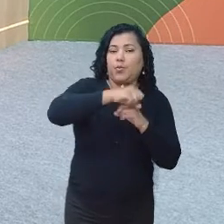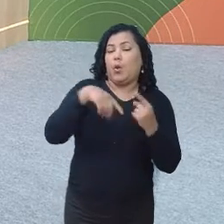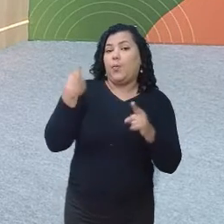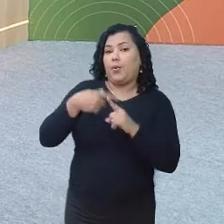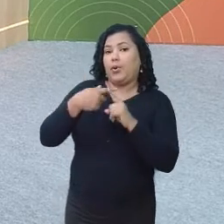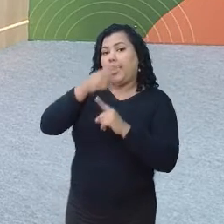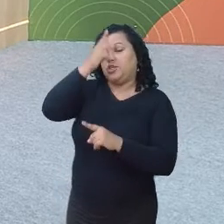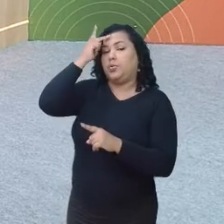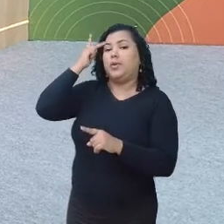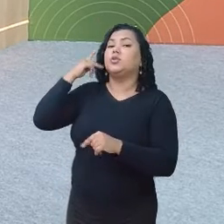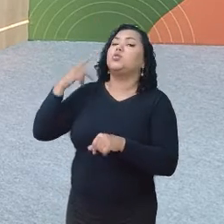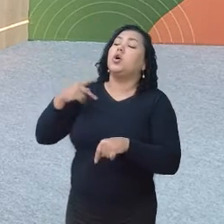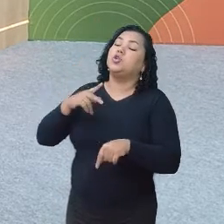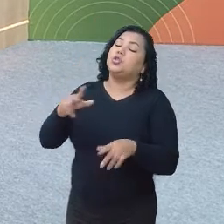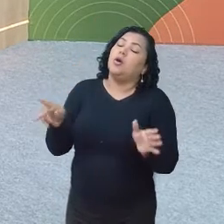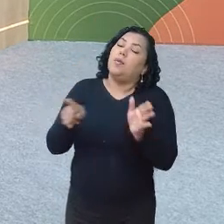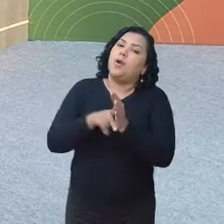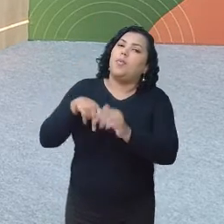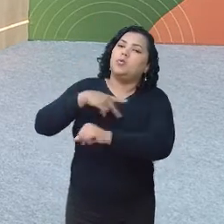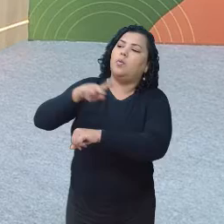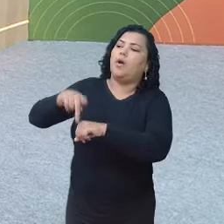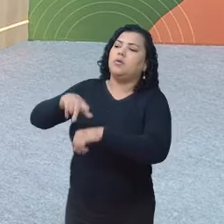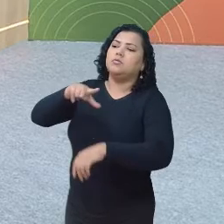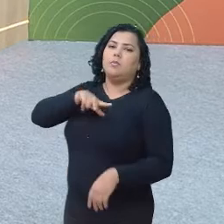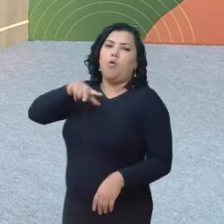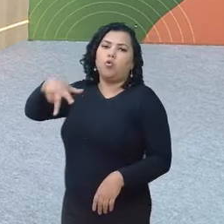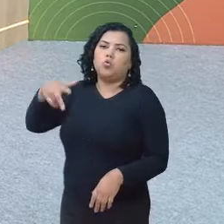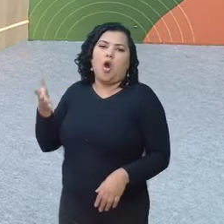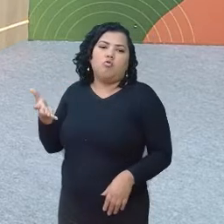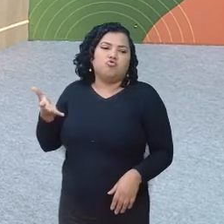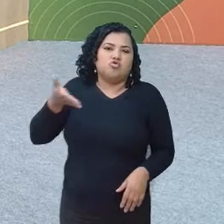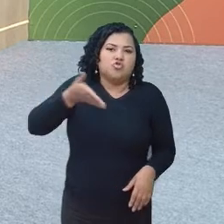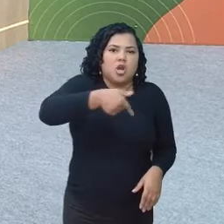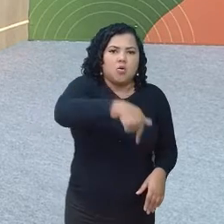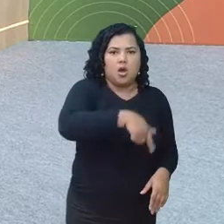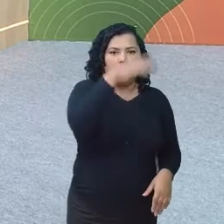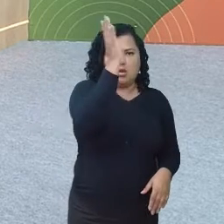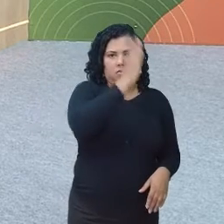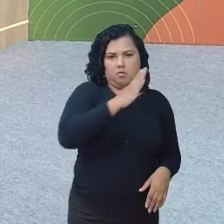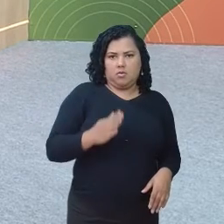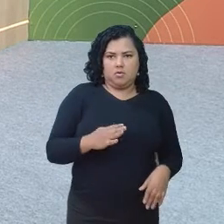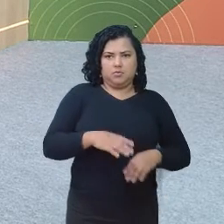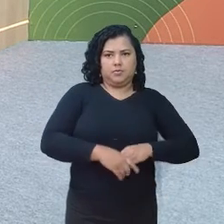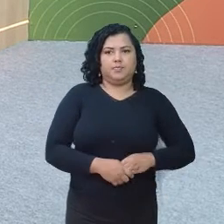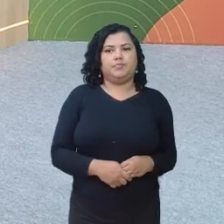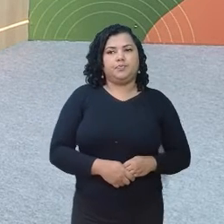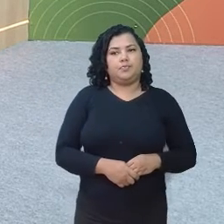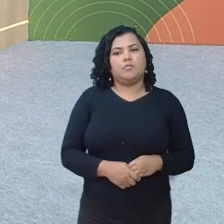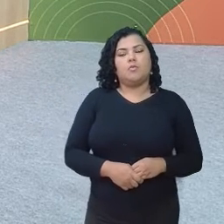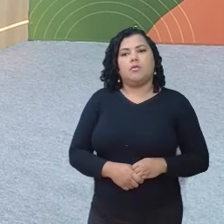portugueses, da implementação da indústria açucareira aqui no Brasil. Então, vamos tentar entender isso. Vejam,